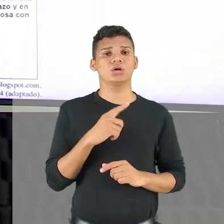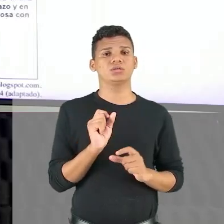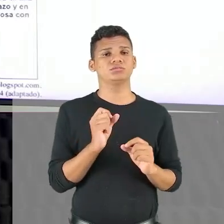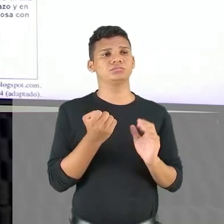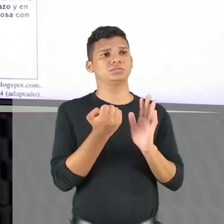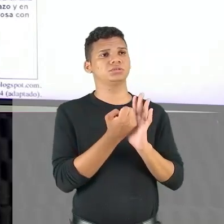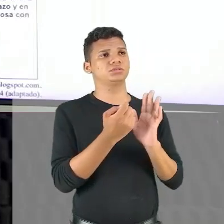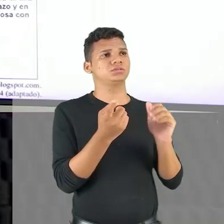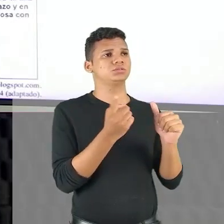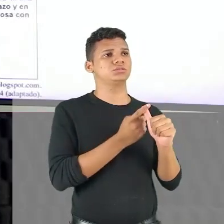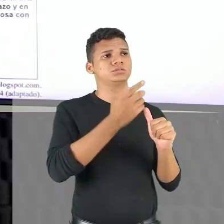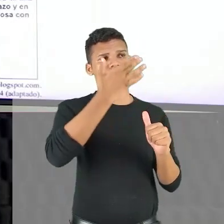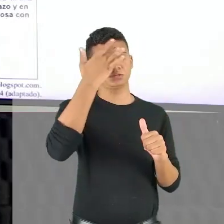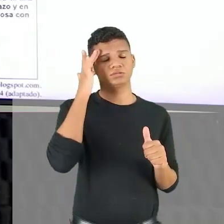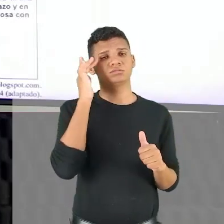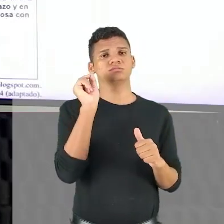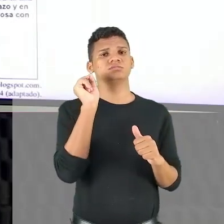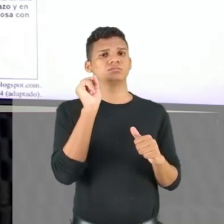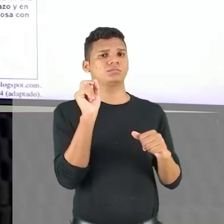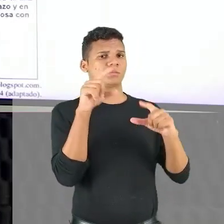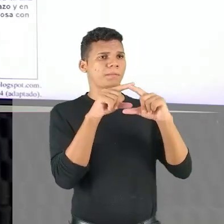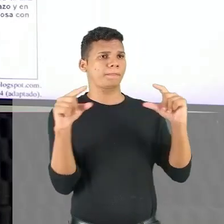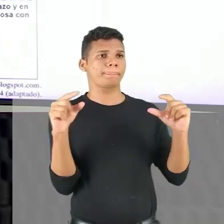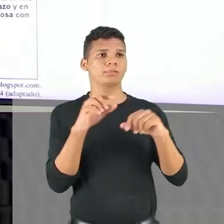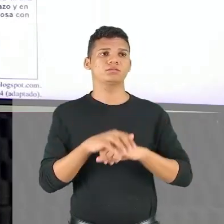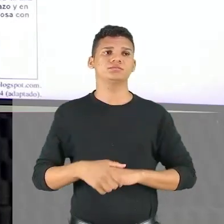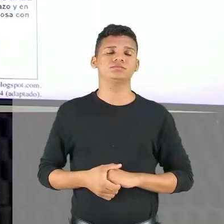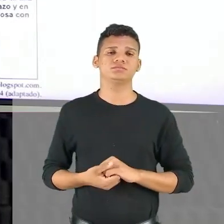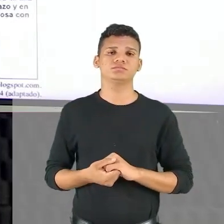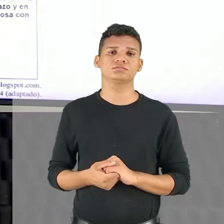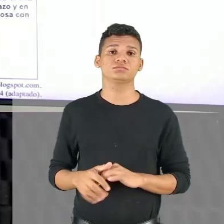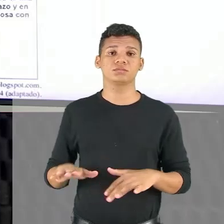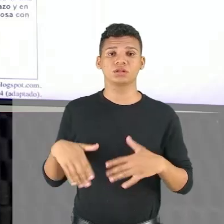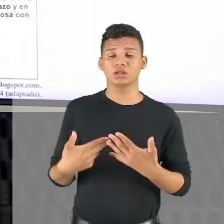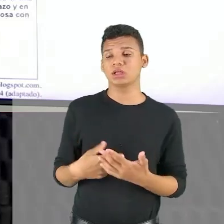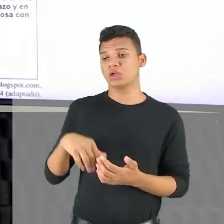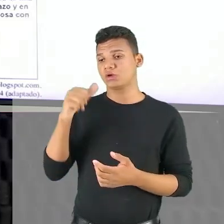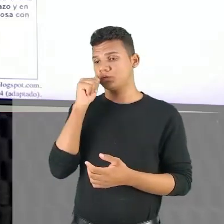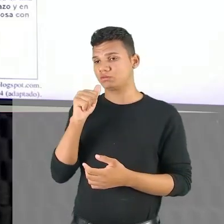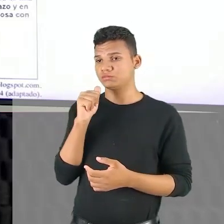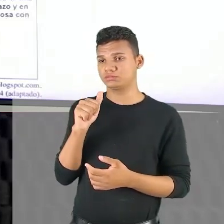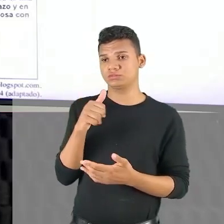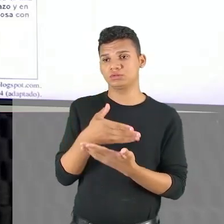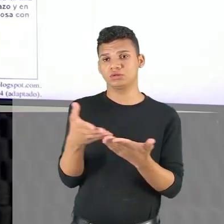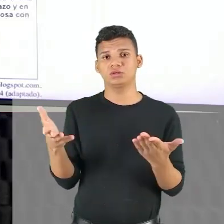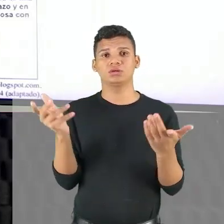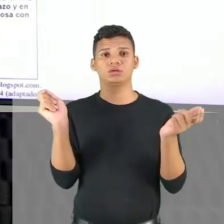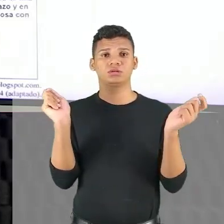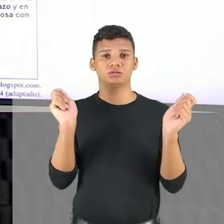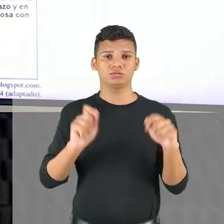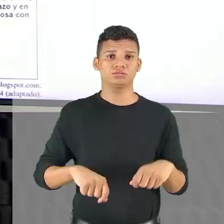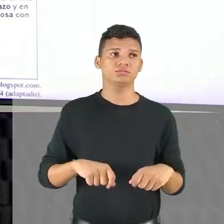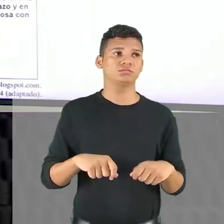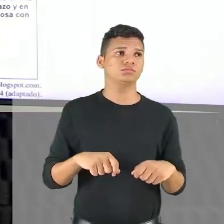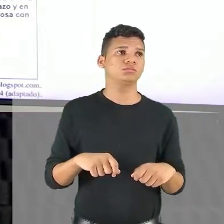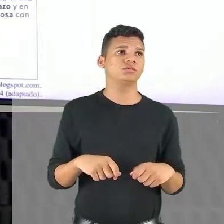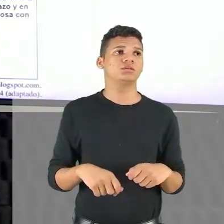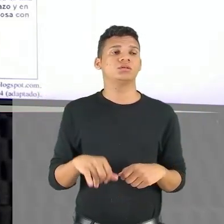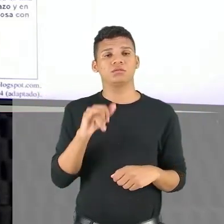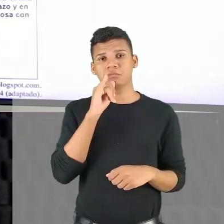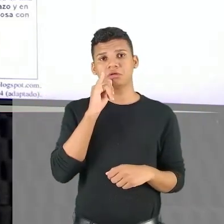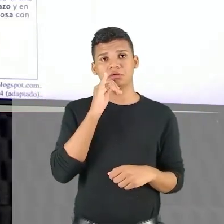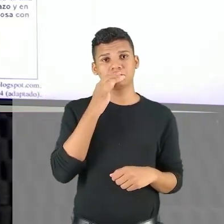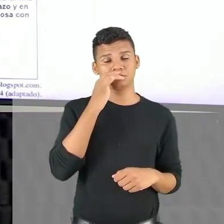da primeira pessoa do plural no texto? Vou traduzir para vocês. As mulheres podemos, mas neres, não é as mulheres